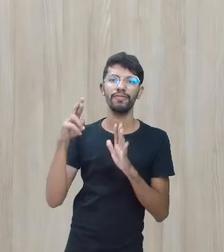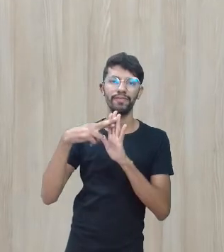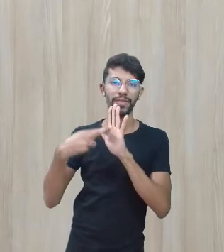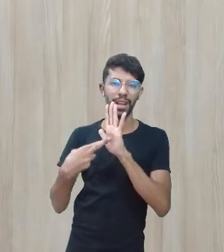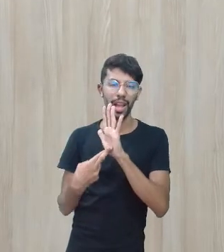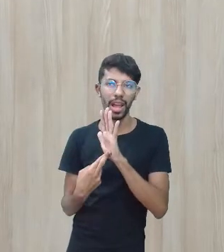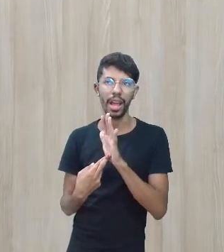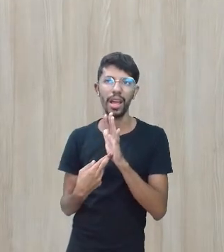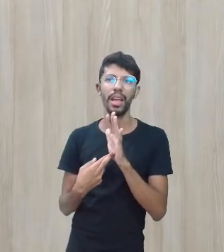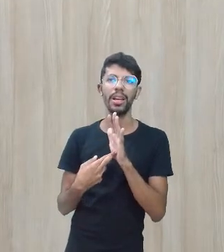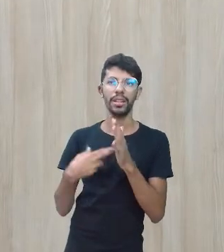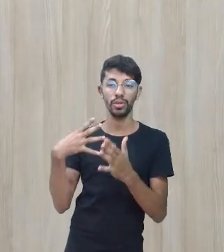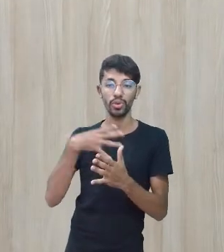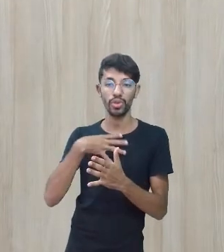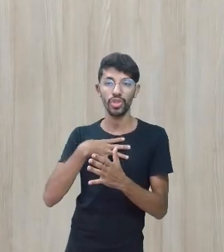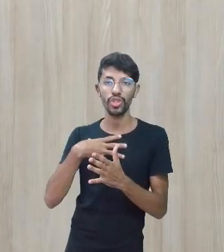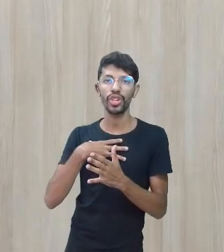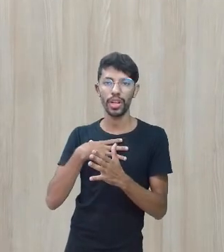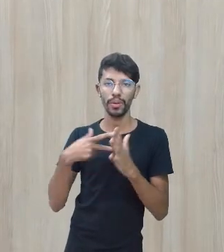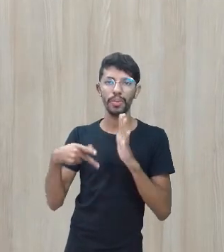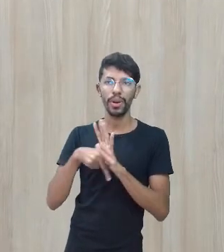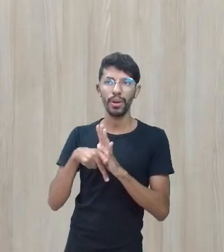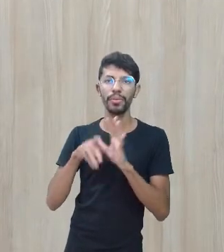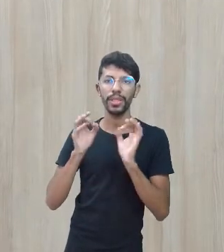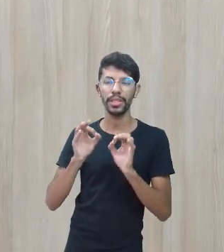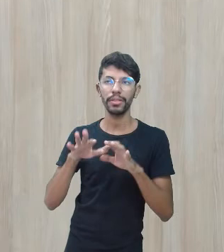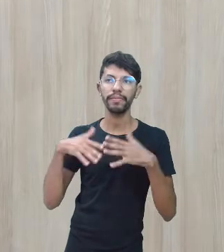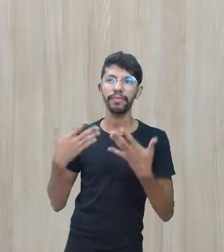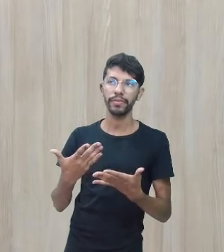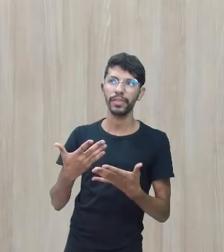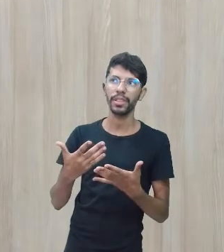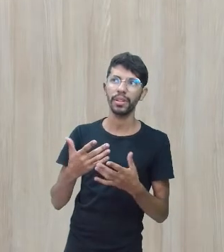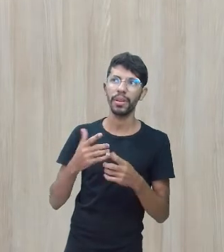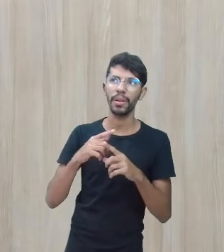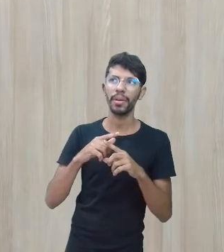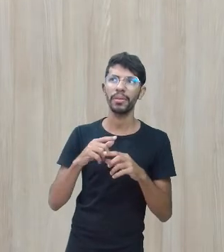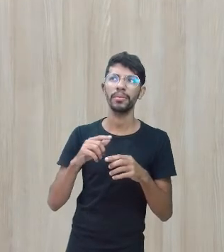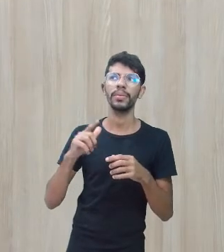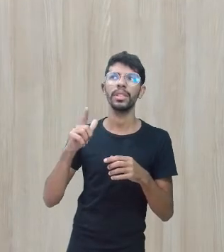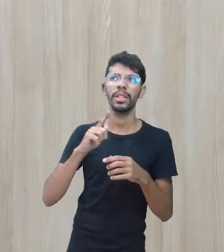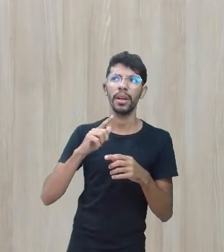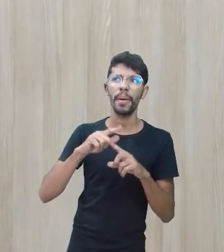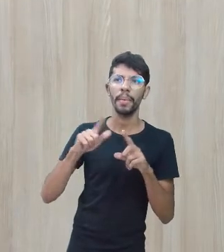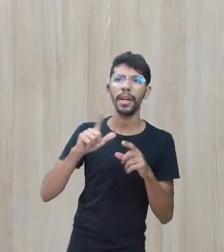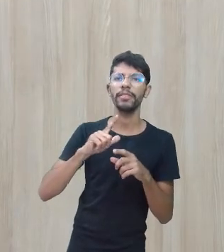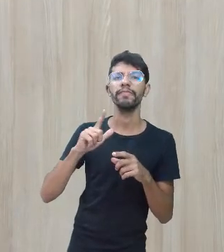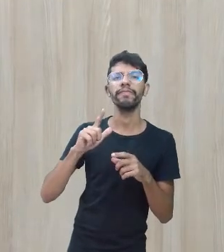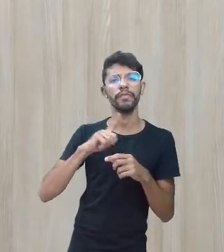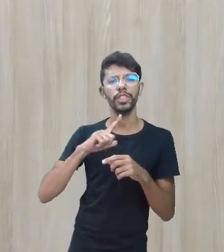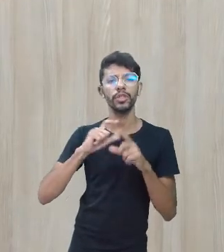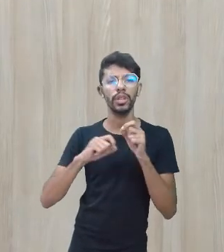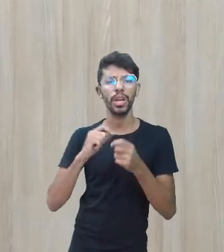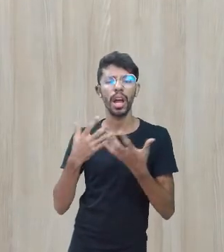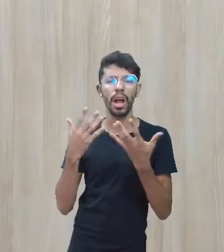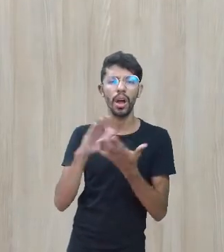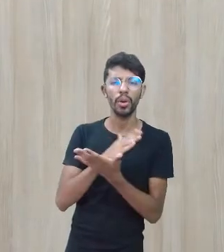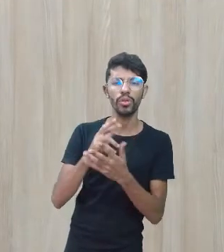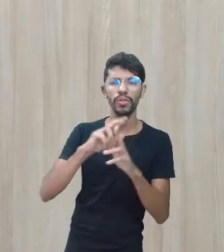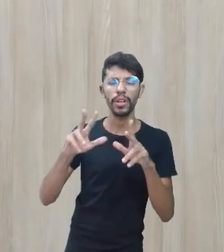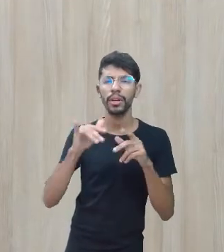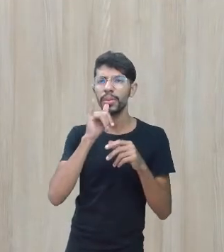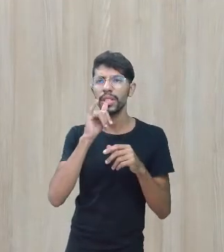regras, da forma de ser do Império Romano. Né? Então, nós tínhamos uns cristãos bem diferentes, que não aceitavam armas, que não aceitavam